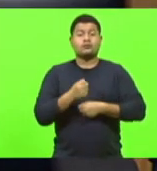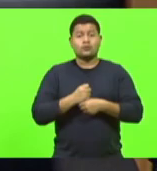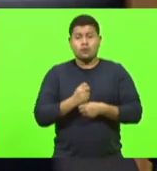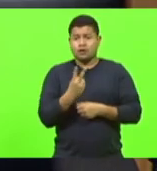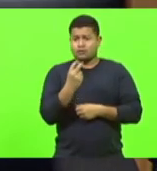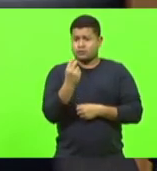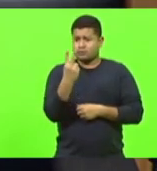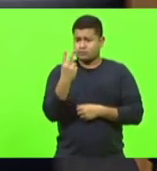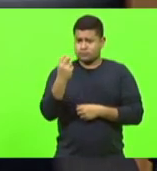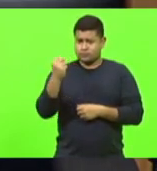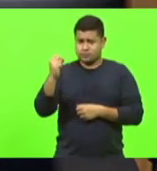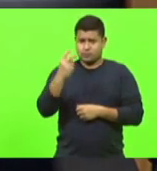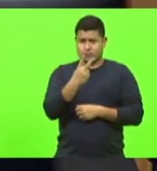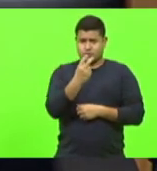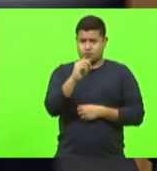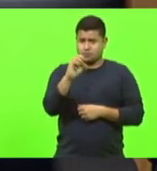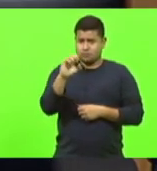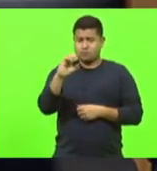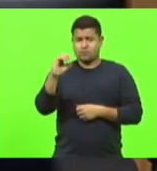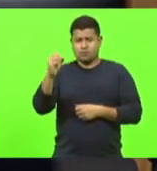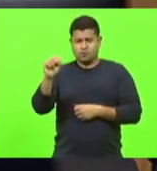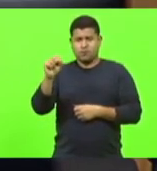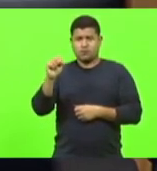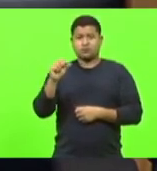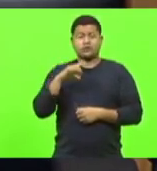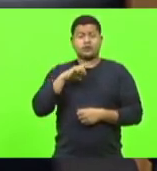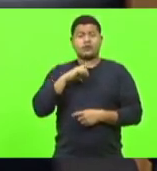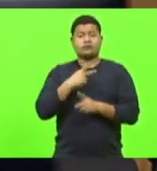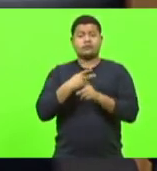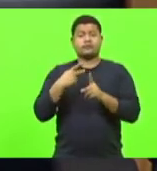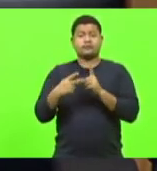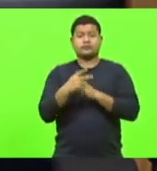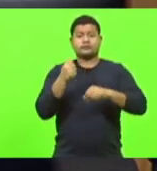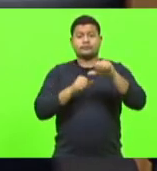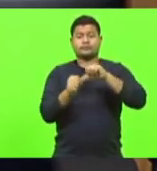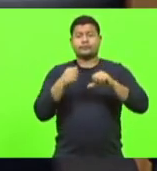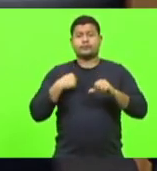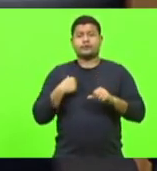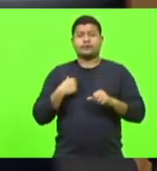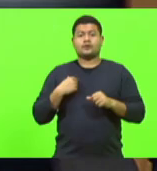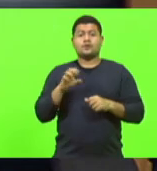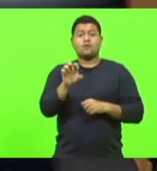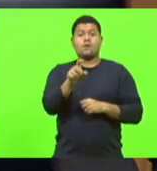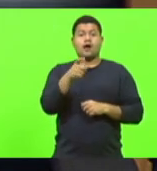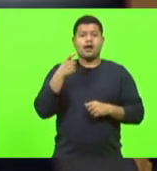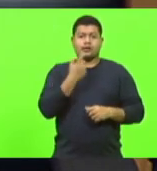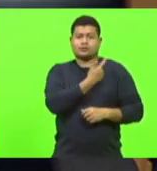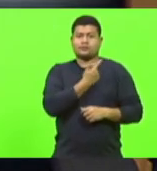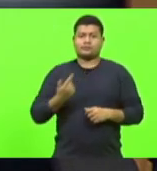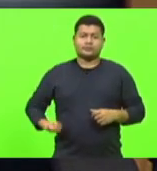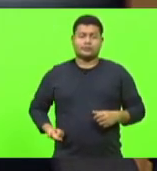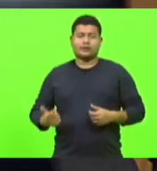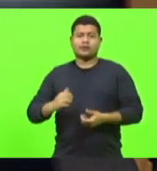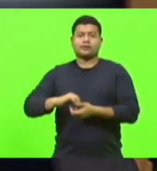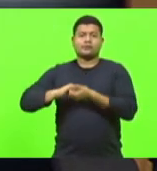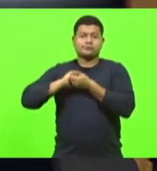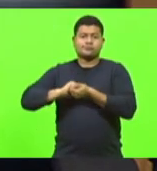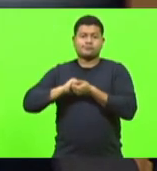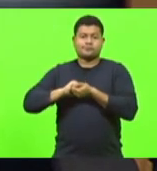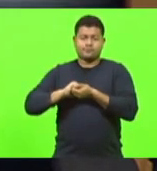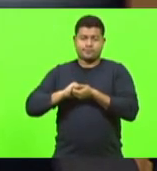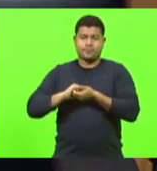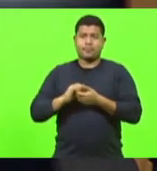nós tivemos a reforma do ex-governador saudoso grande líder Catarinense Luiz